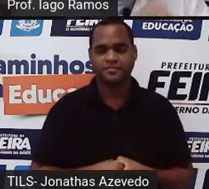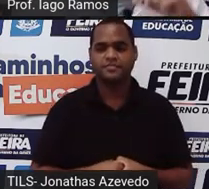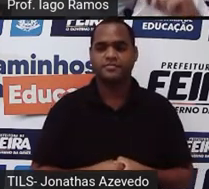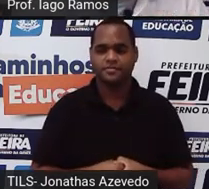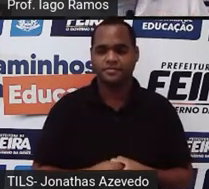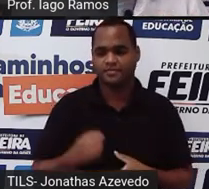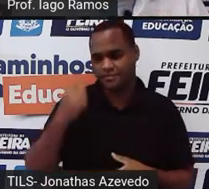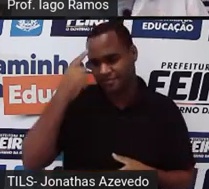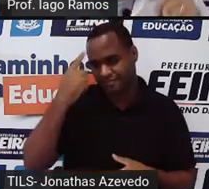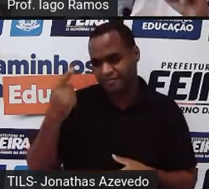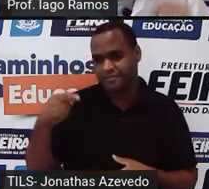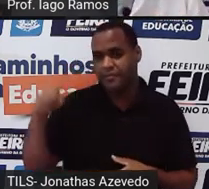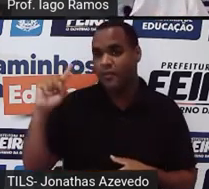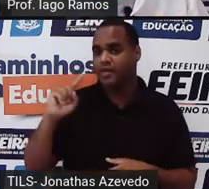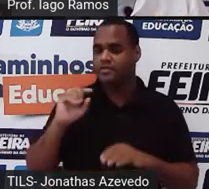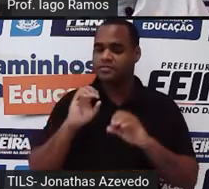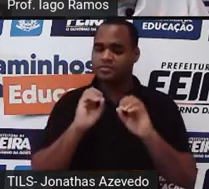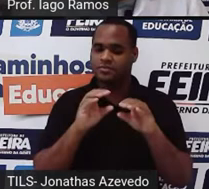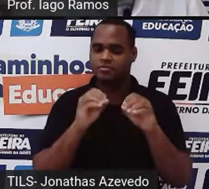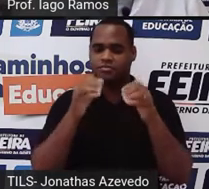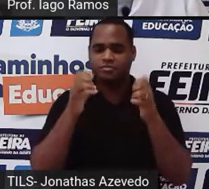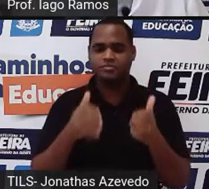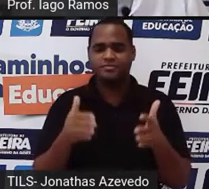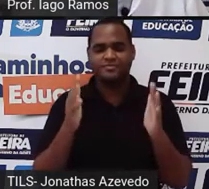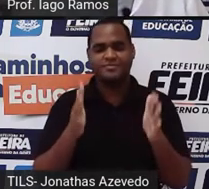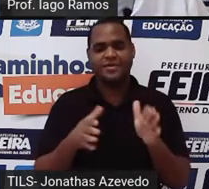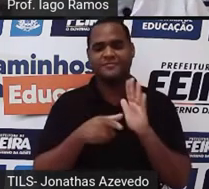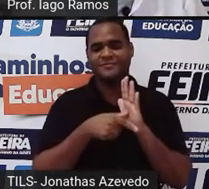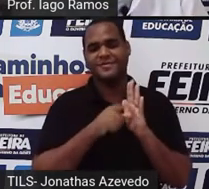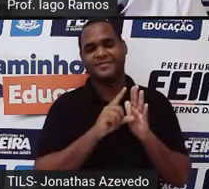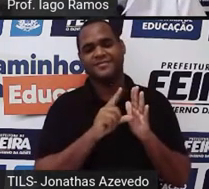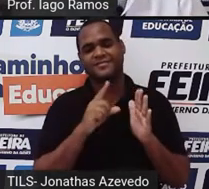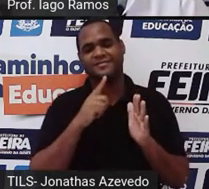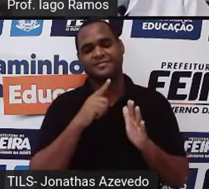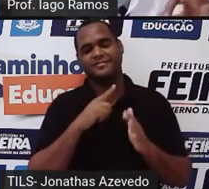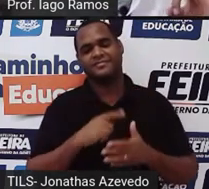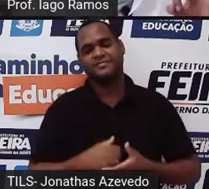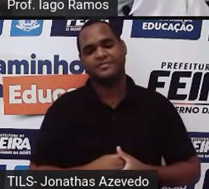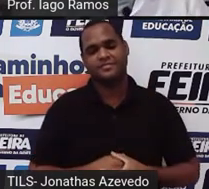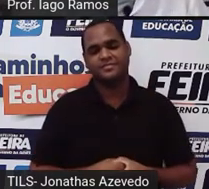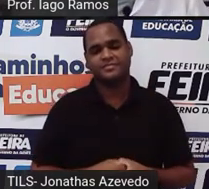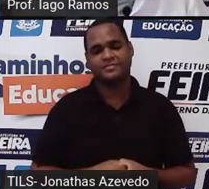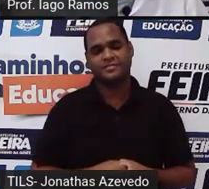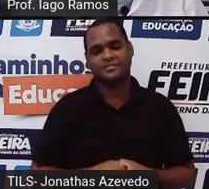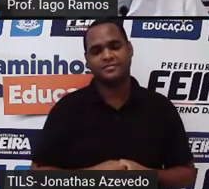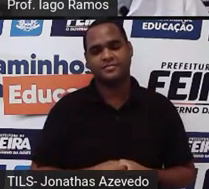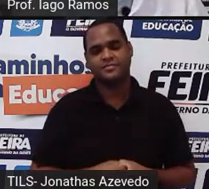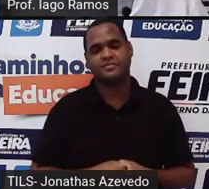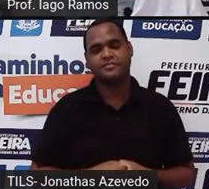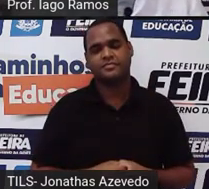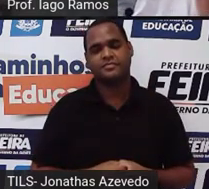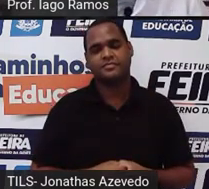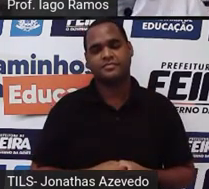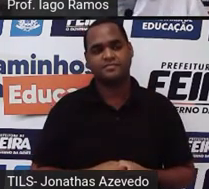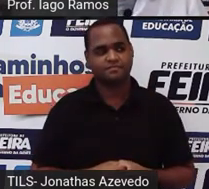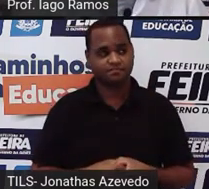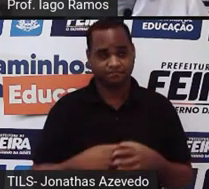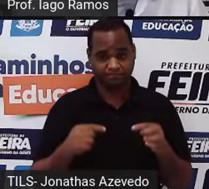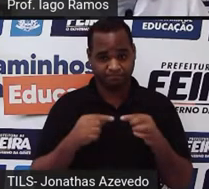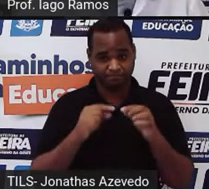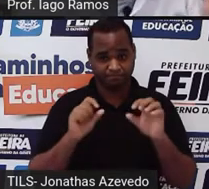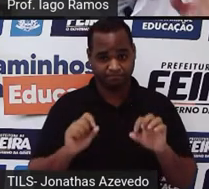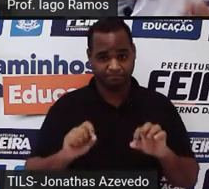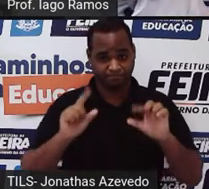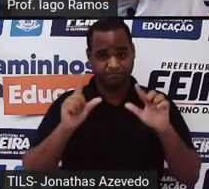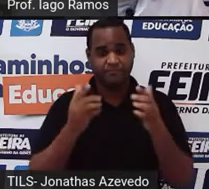uma aula antes a essa daqui, tá? Beleza. Bom, E aqui na tela a gente já olha e